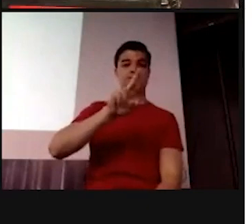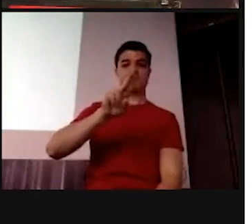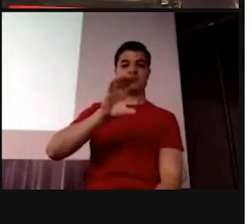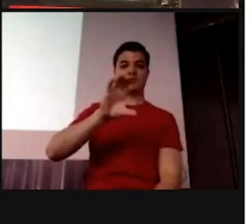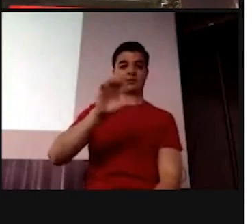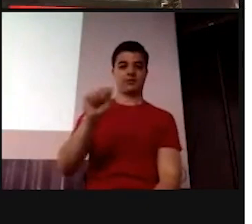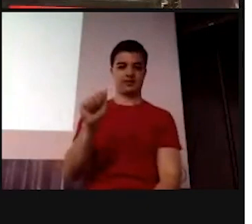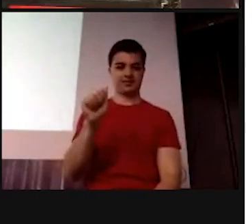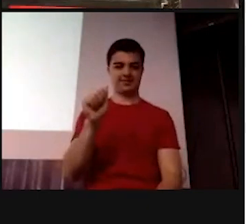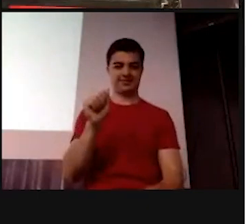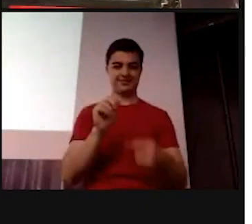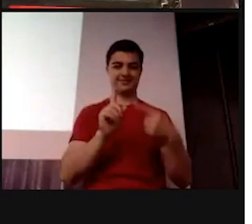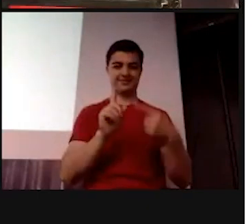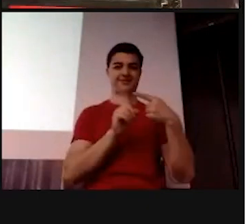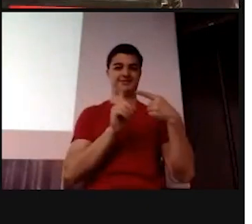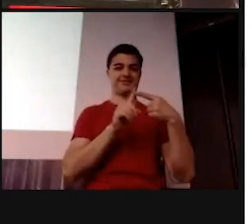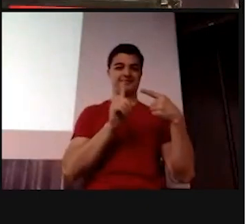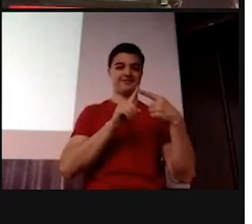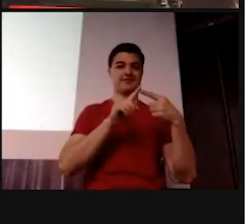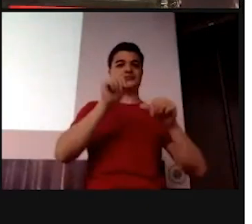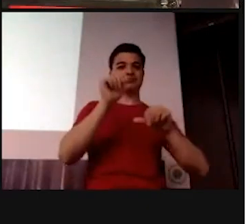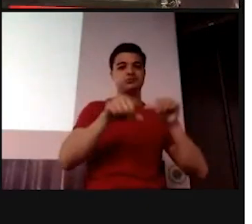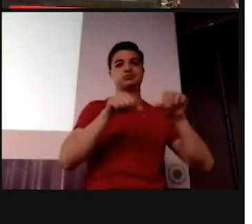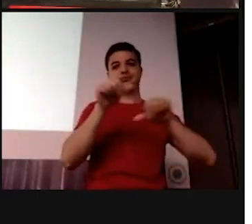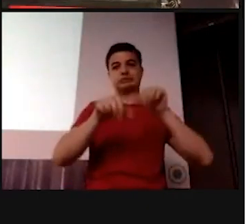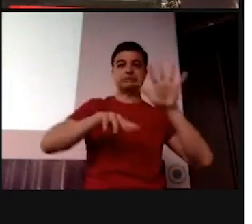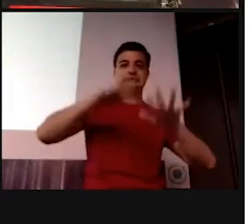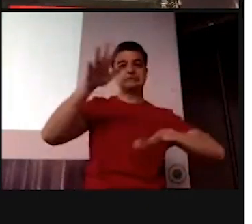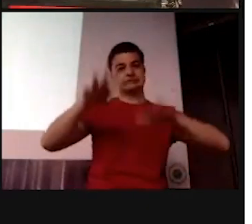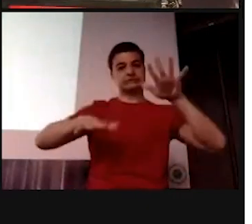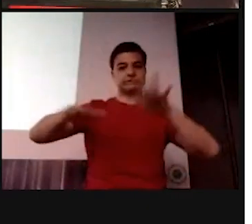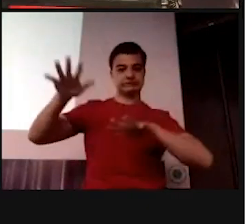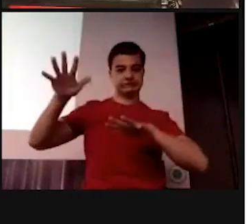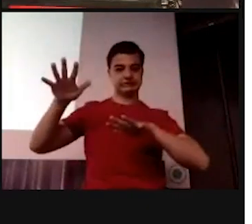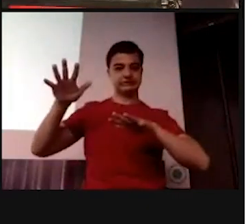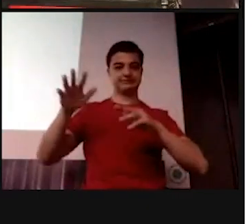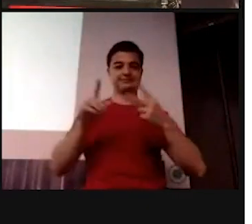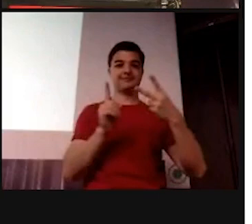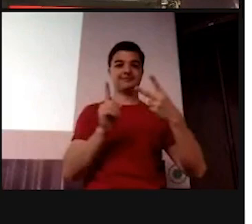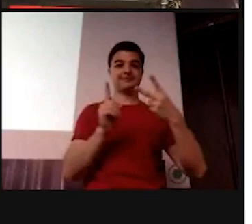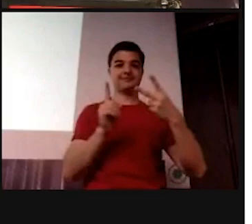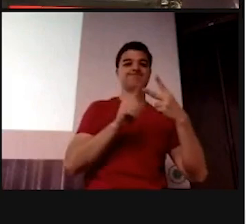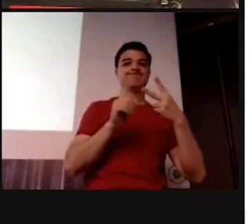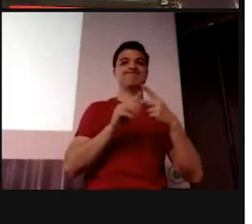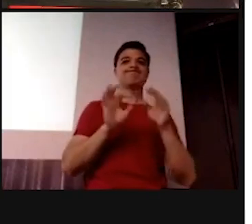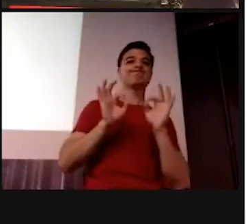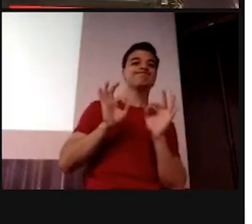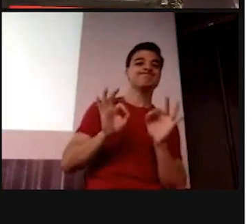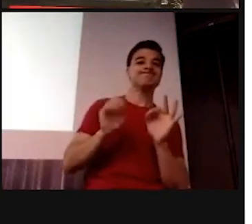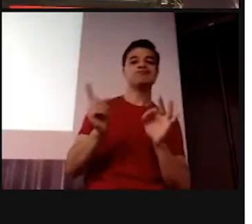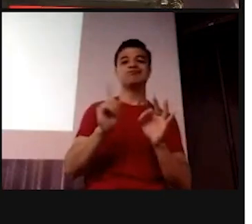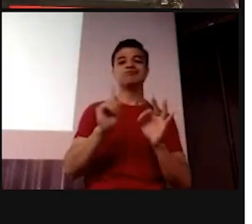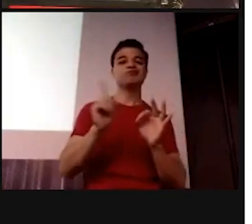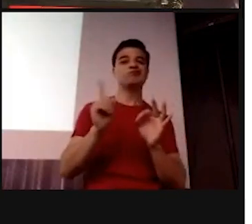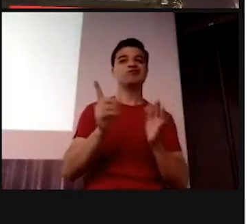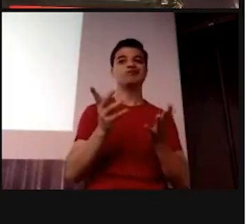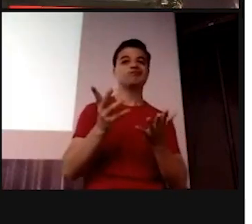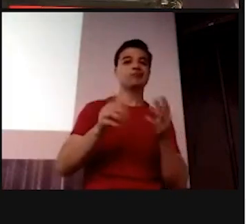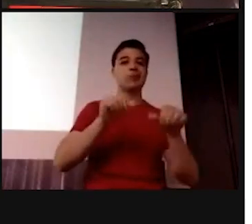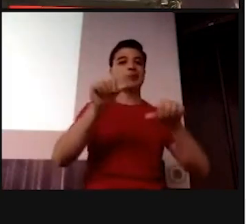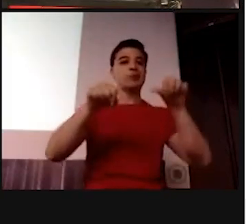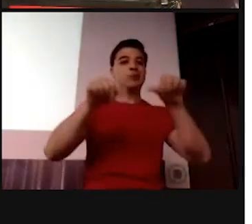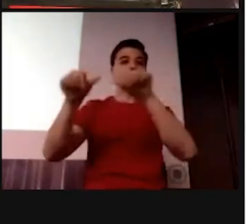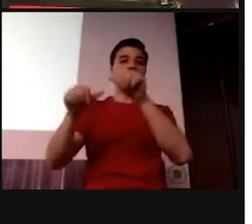complexo e ambíguo, que significa que tudo está mudando muito rápido e essas mudanças impactando cada vez mais nós, né?